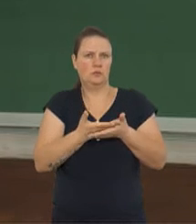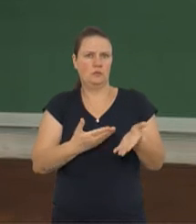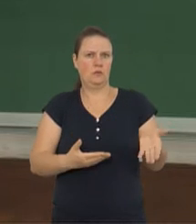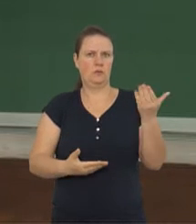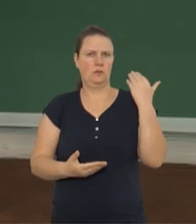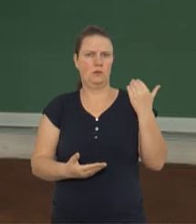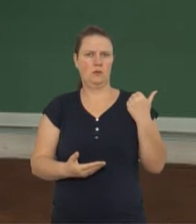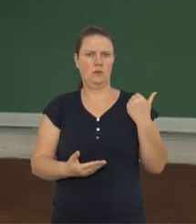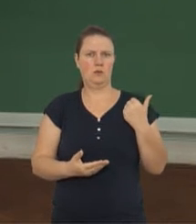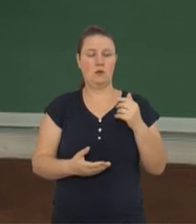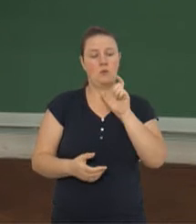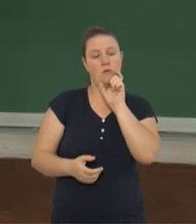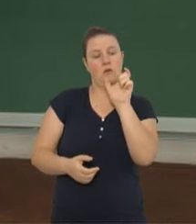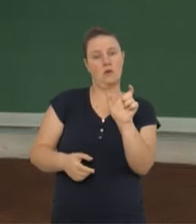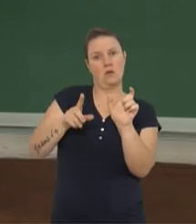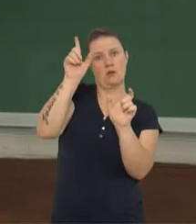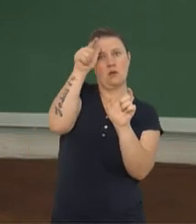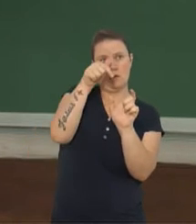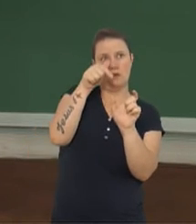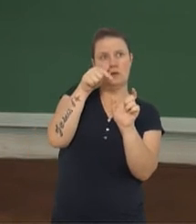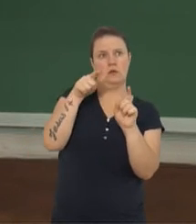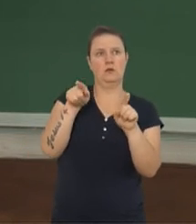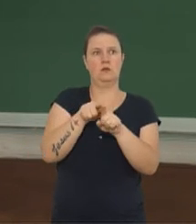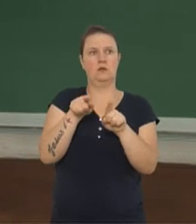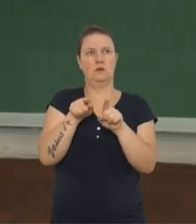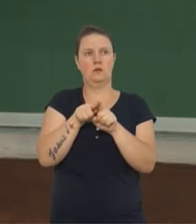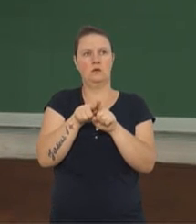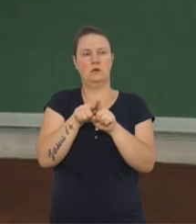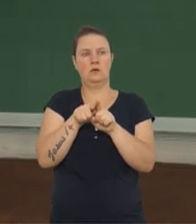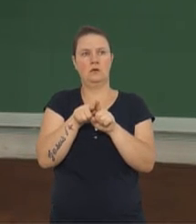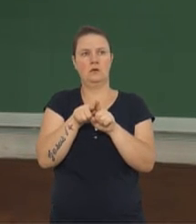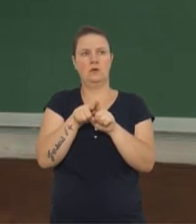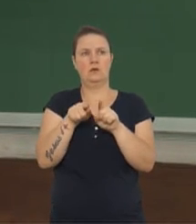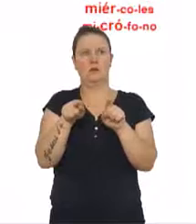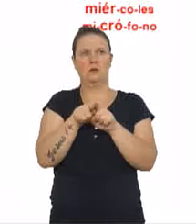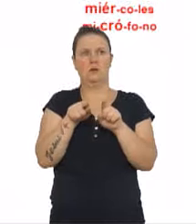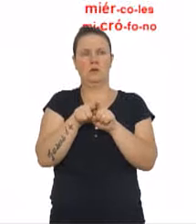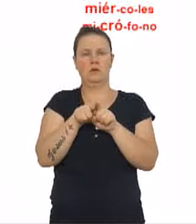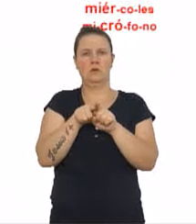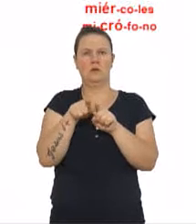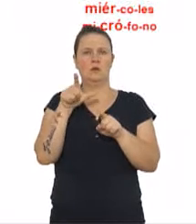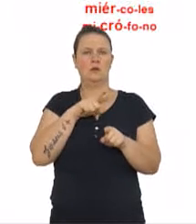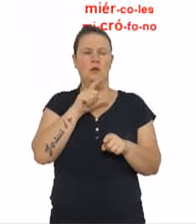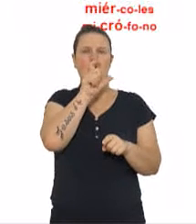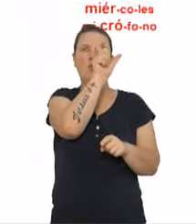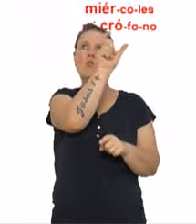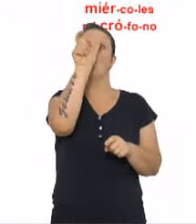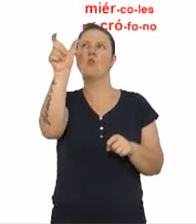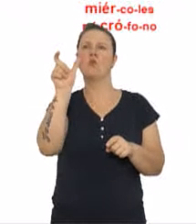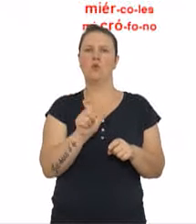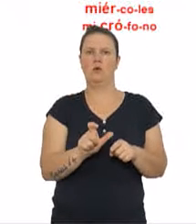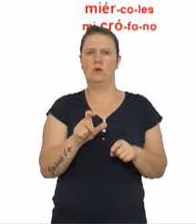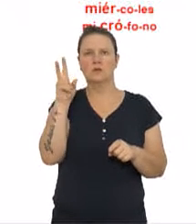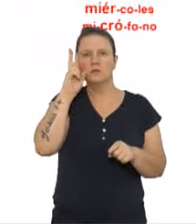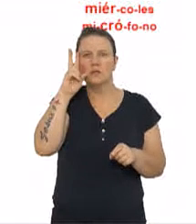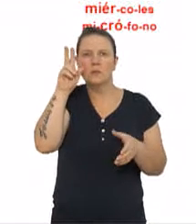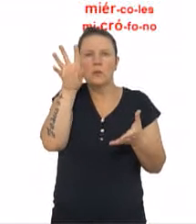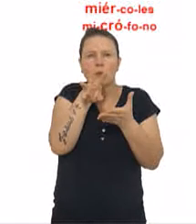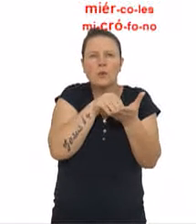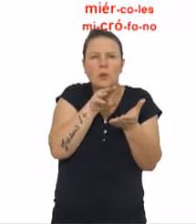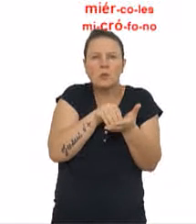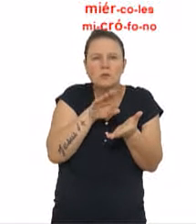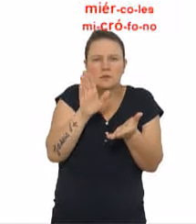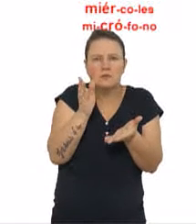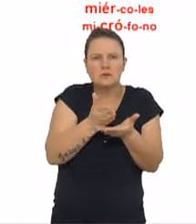Palavras agudas, palavras llanas ou graves e palavras esdrúxulas. Vocês devem estar lembrando das anotações que vocês fizeram,